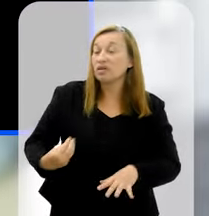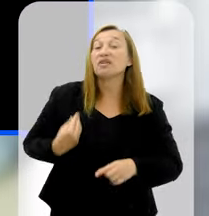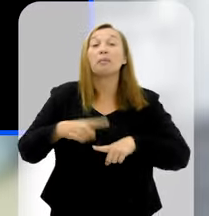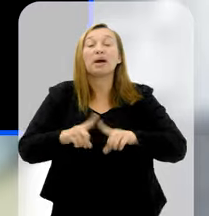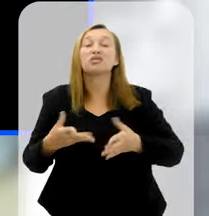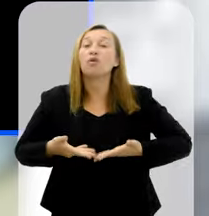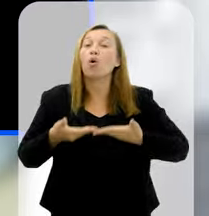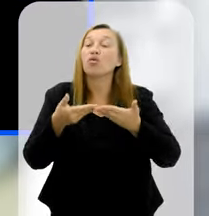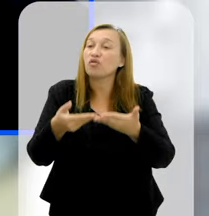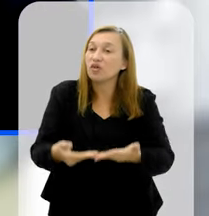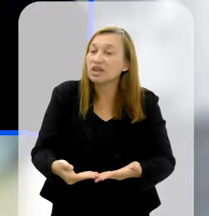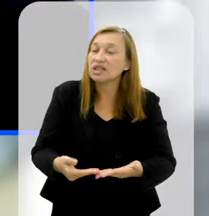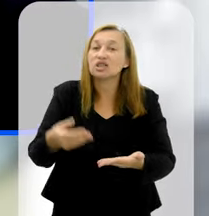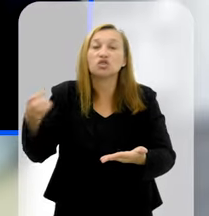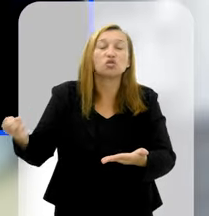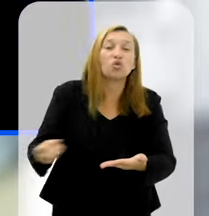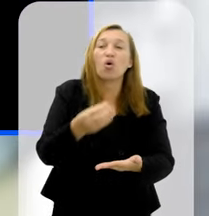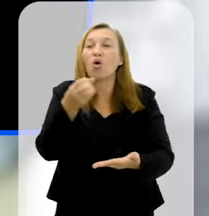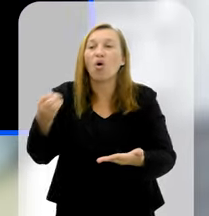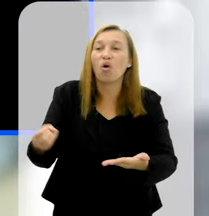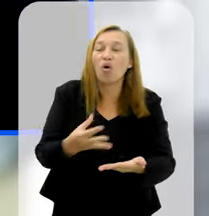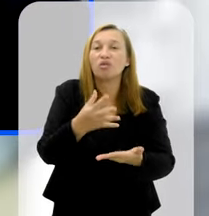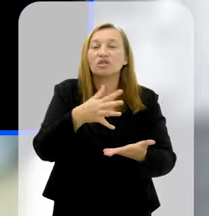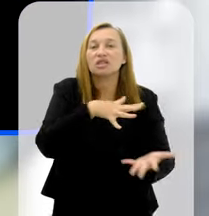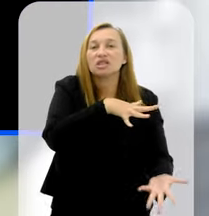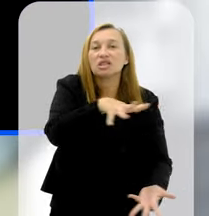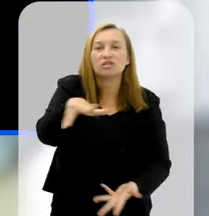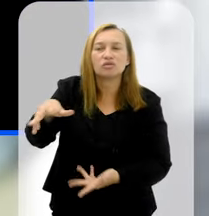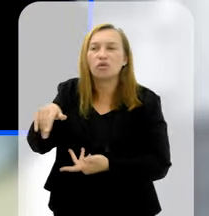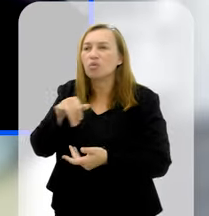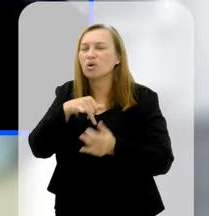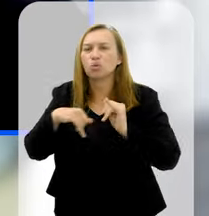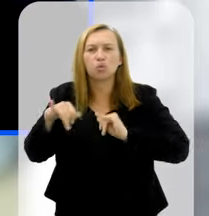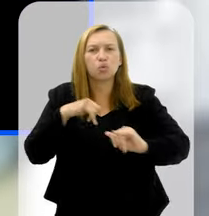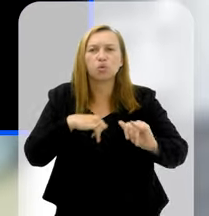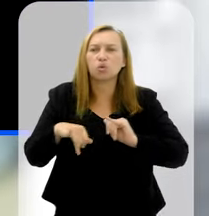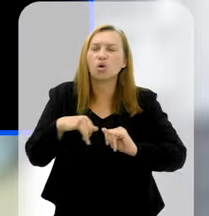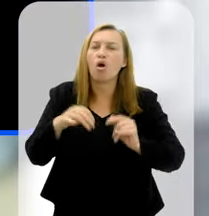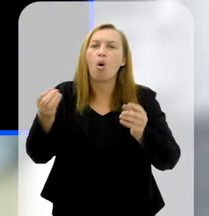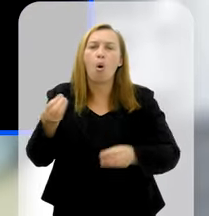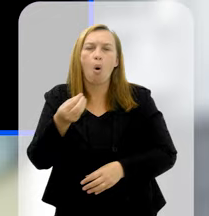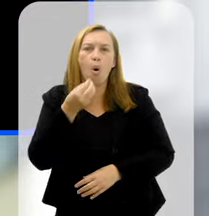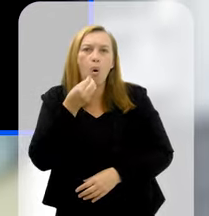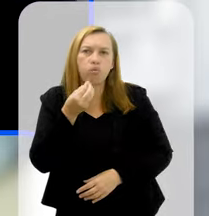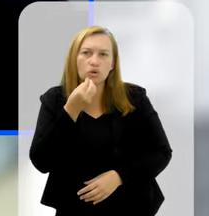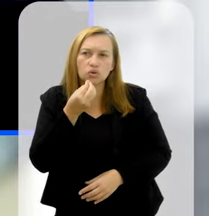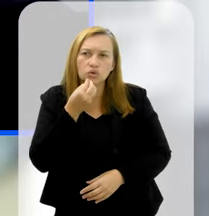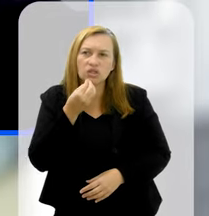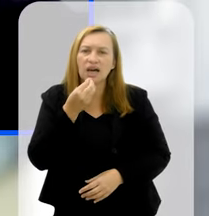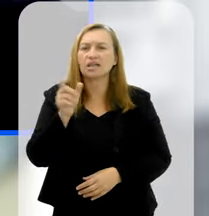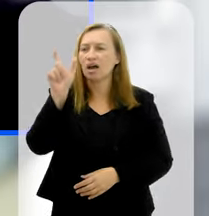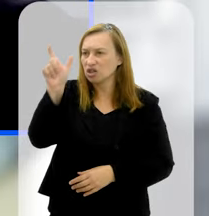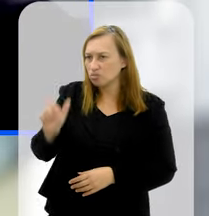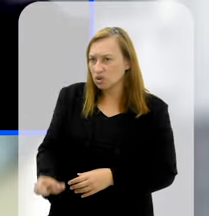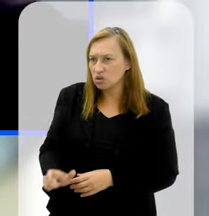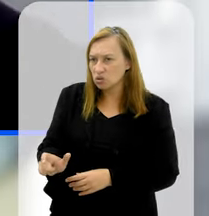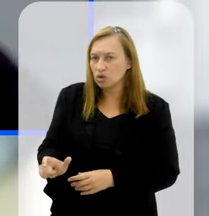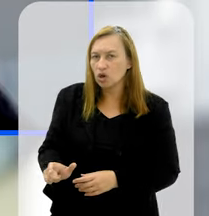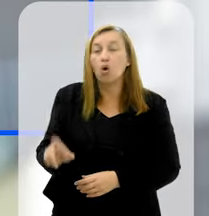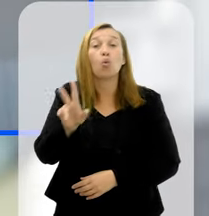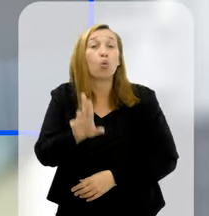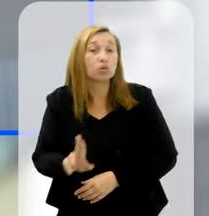vamos oferecer, né, as novidades, esse mundo novo, vamos oferecer a oportunidade das